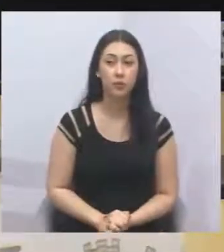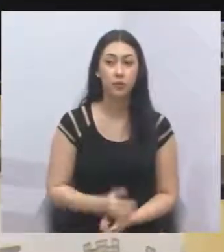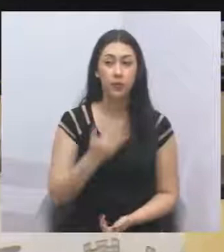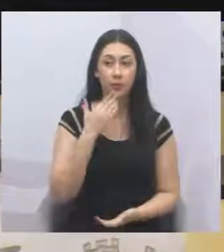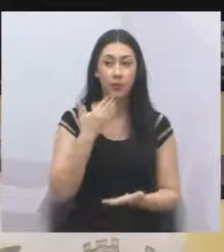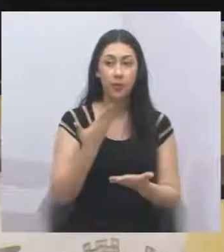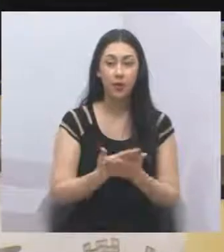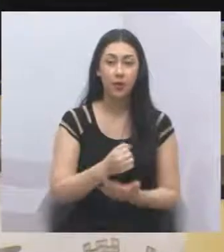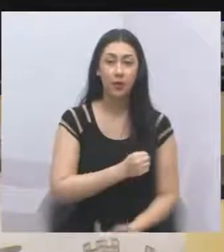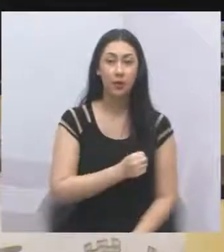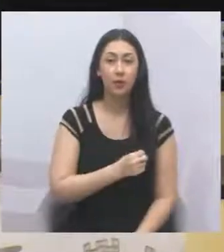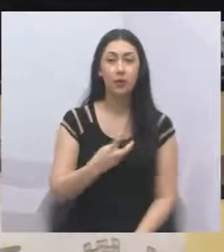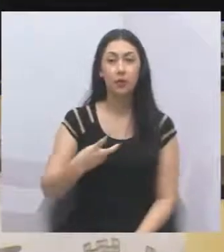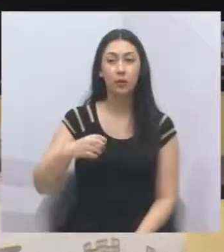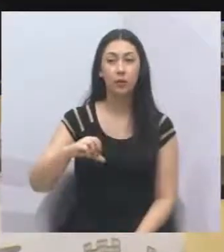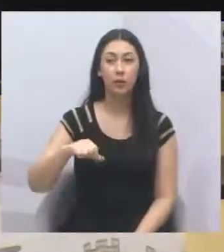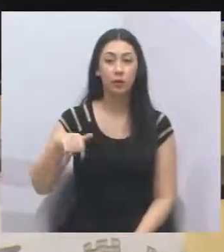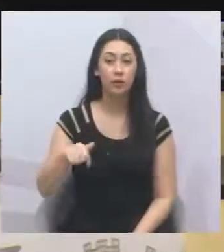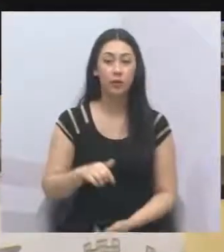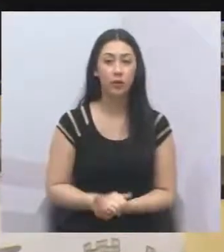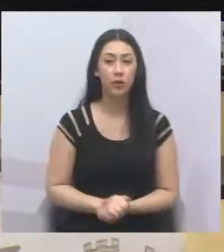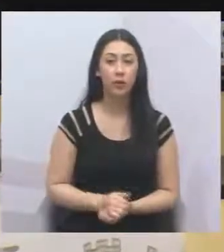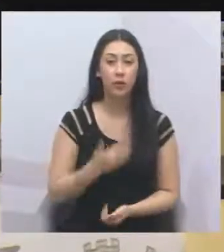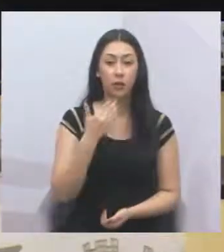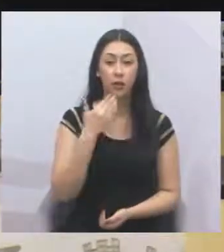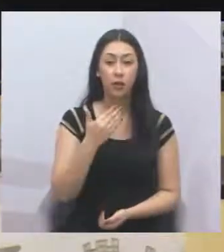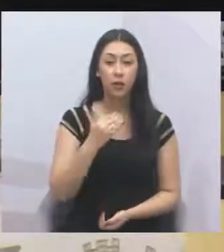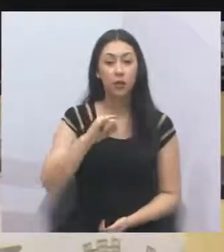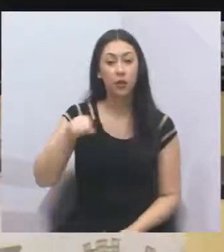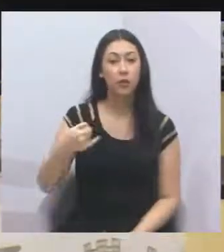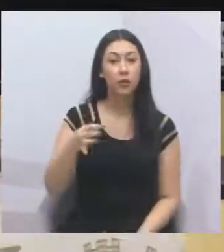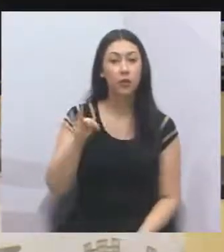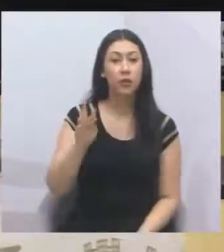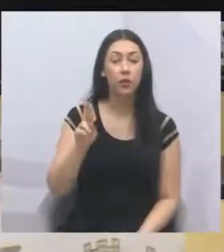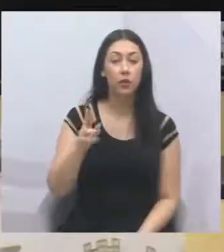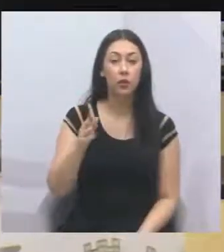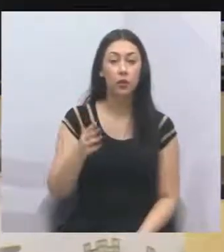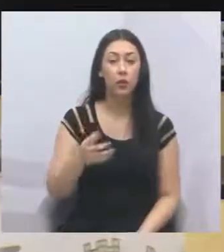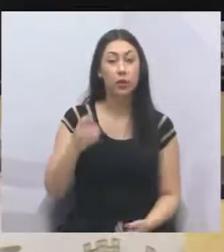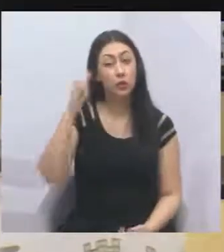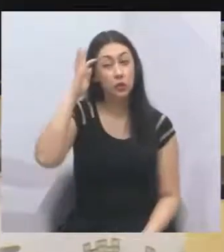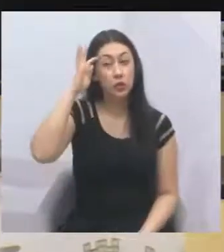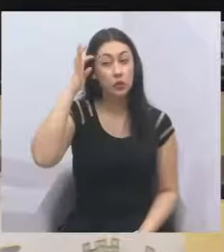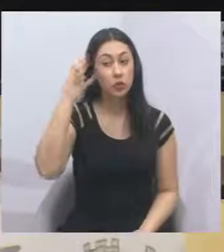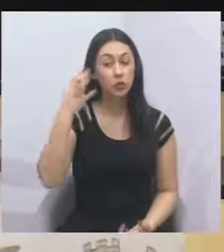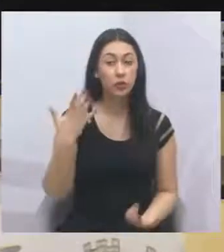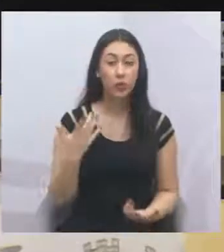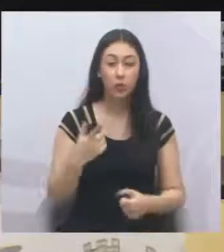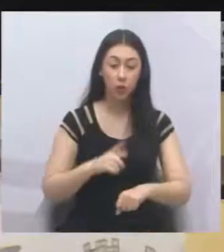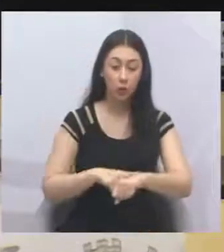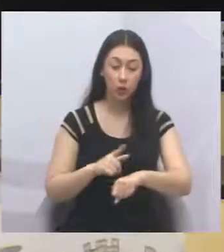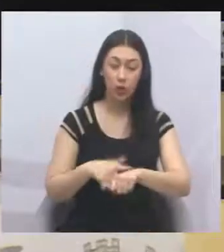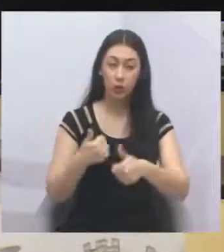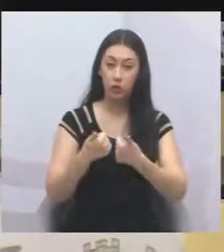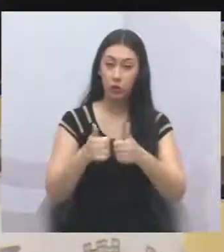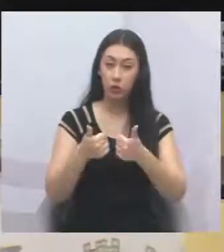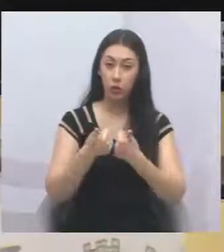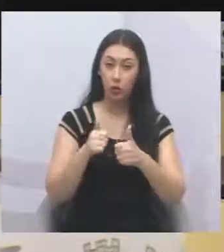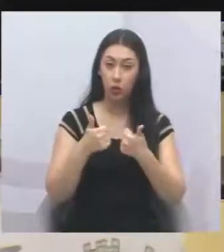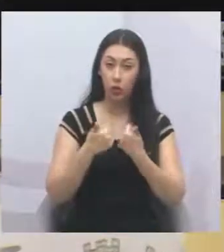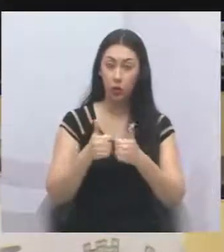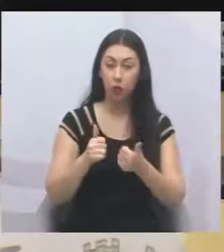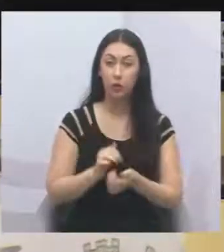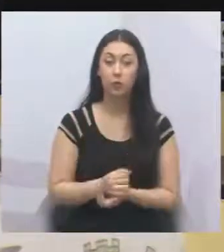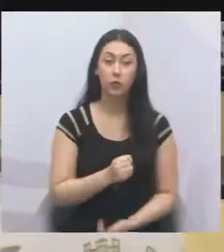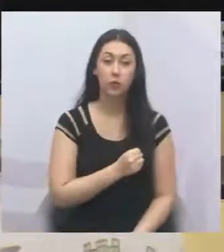Requerimento 297, a JTU Jacareí Transporte Urbano, solicitando providência referente ao horário dos ônibus